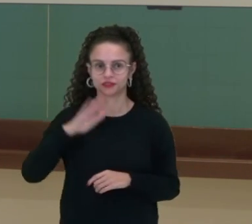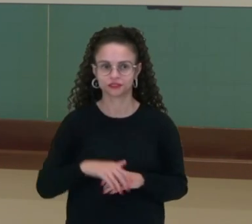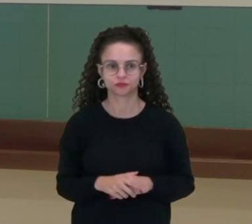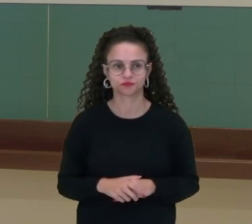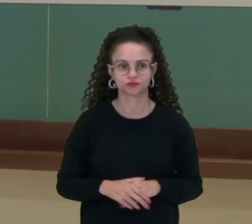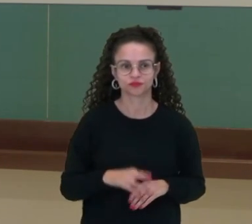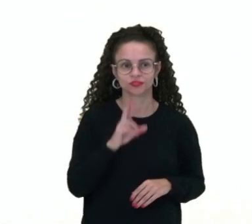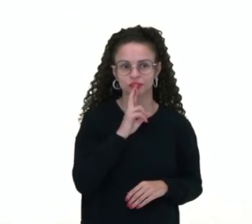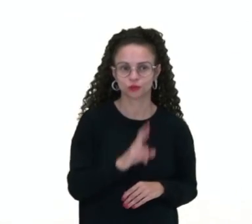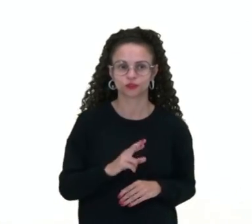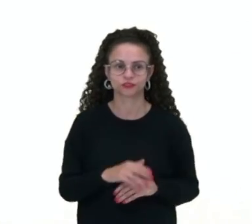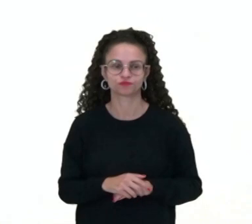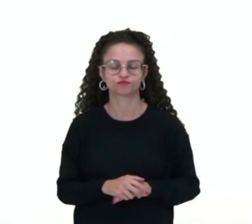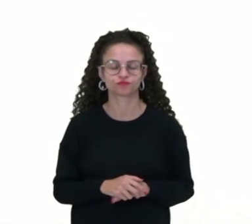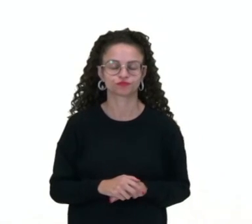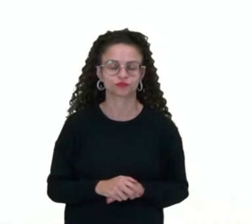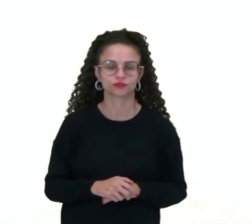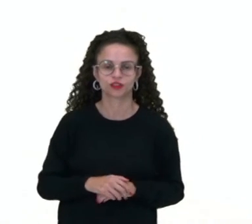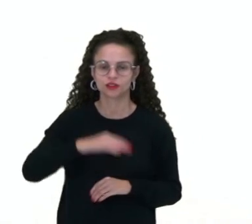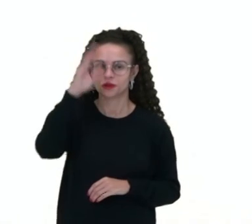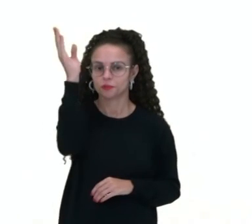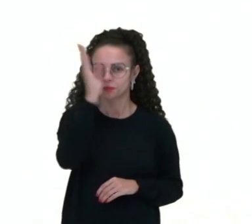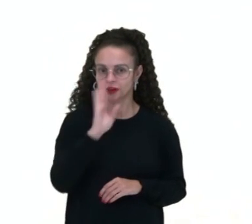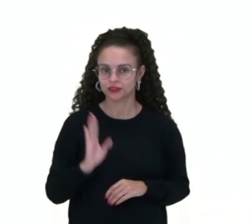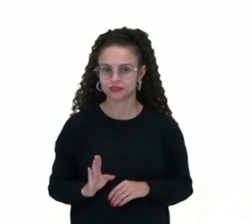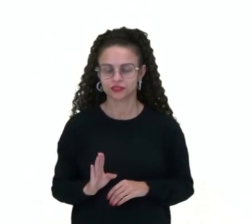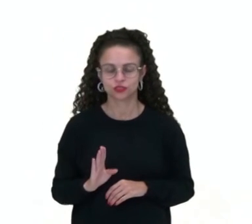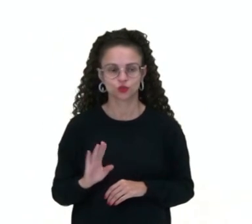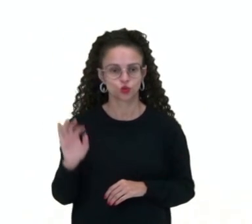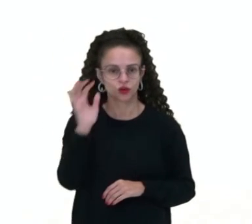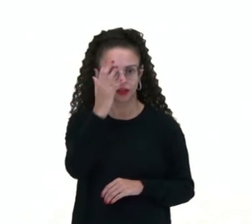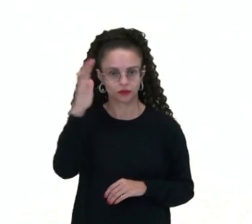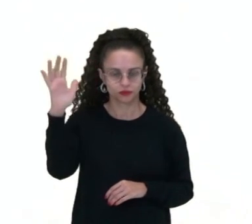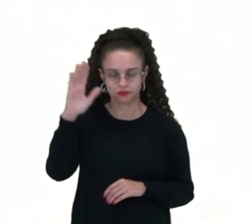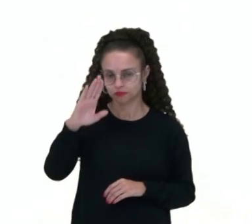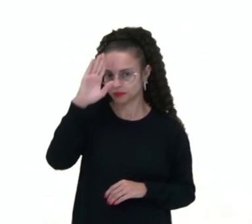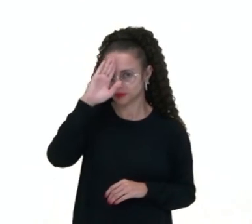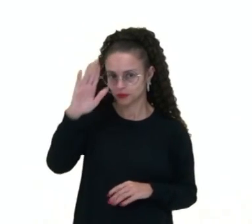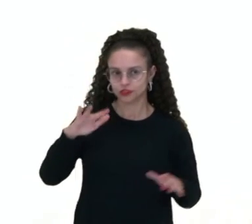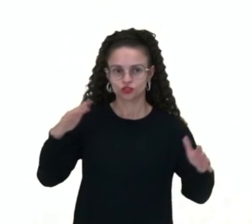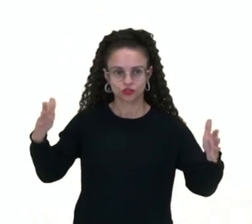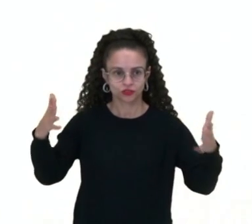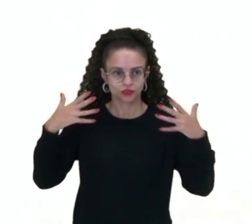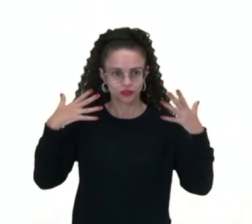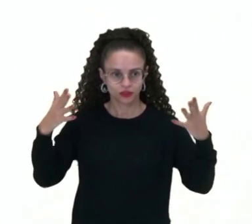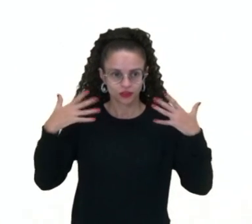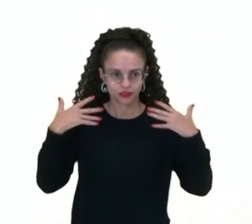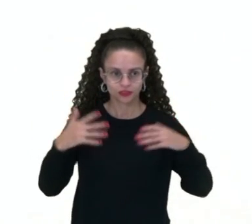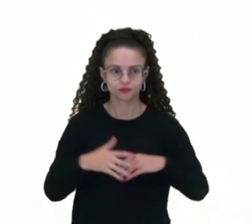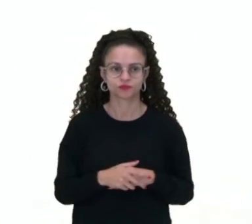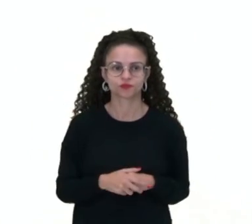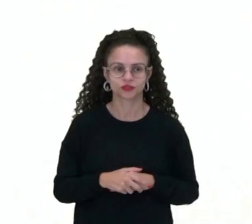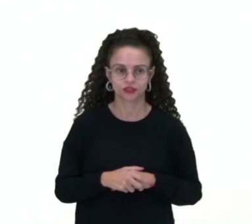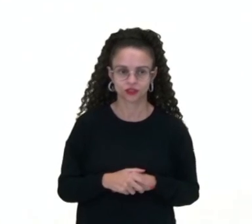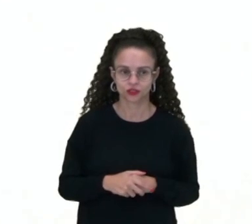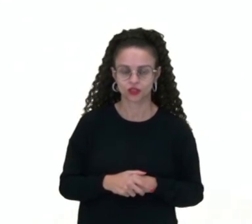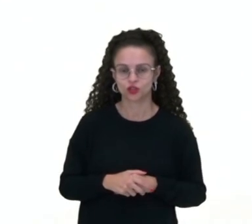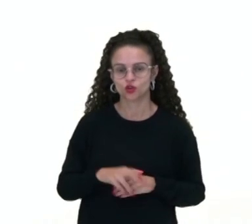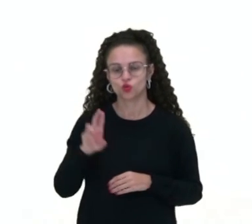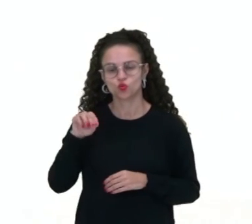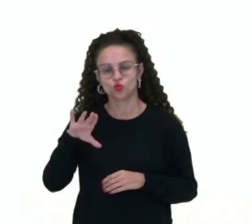nossa resposta sugestiva, né, o Brasil é um país com climas predominantemente quentes, né, os climas tropicais, tropical